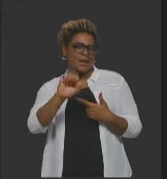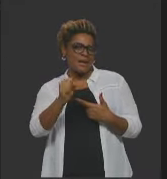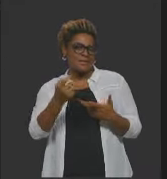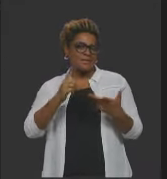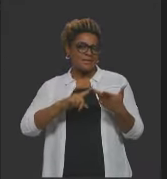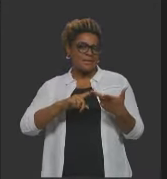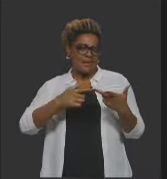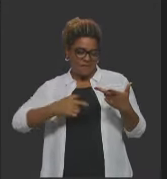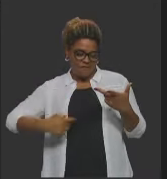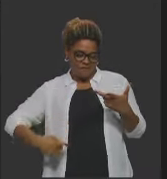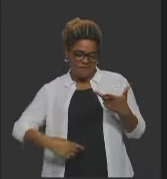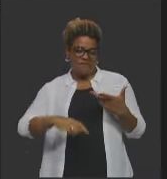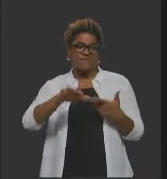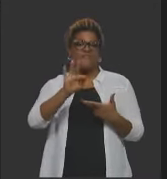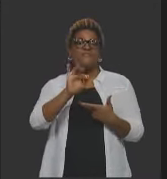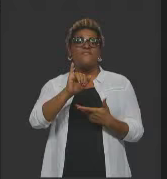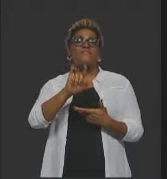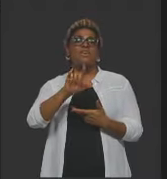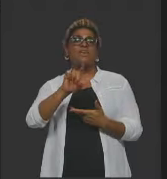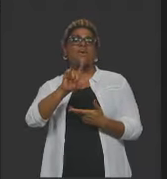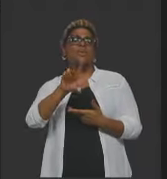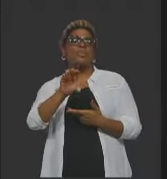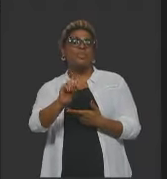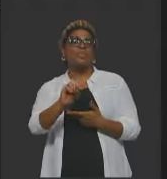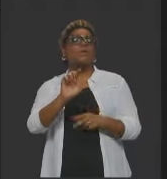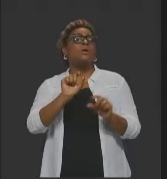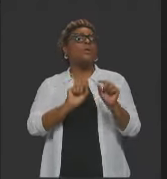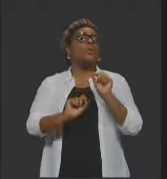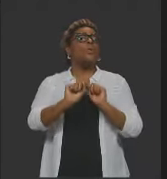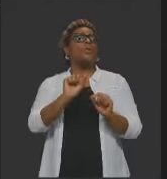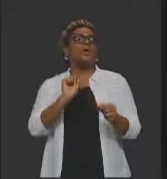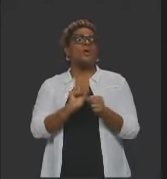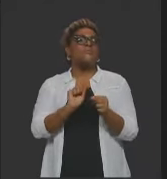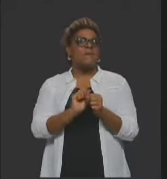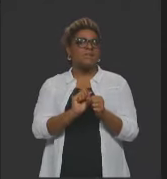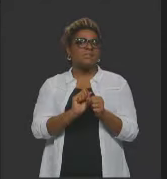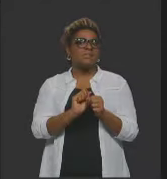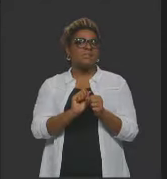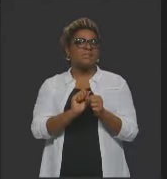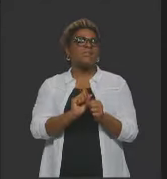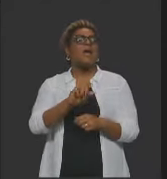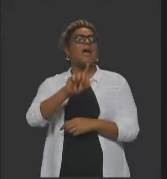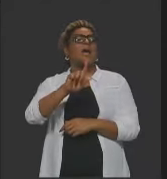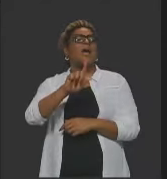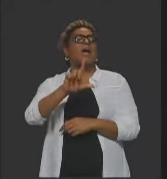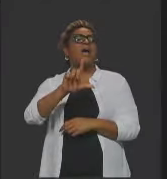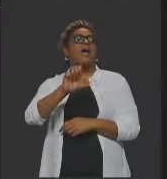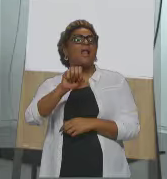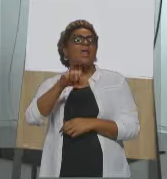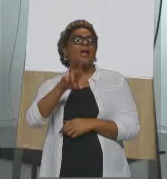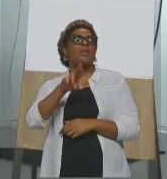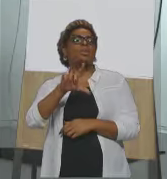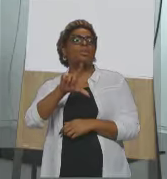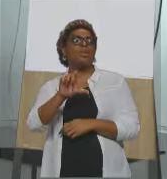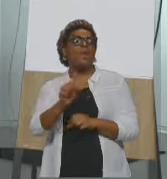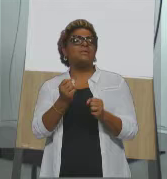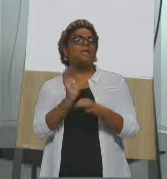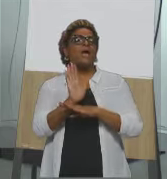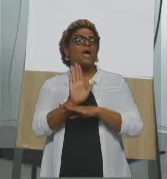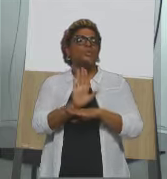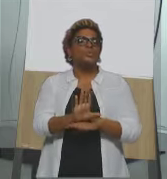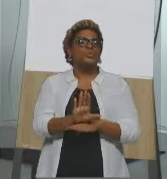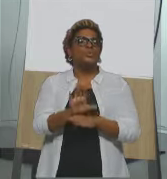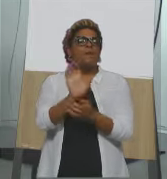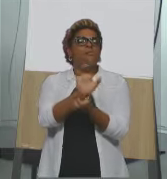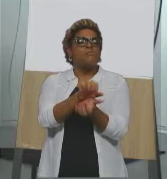a saliva, que vai lubrificar o alimento para facilitar a mastigação e também quebrar as moléculas de